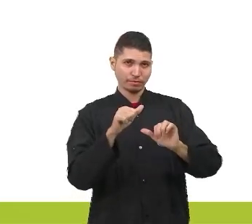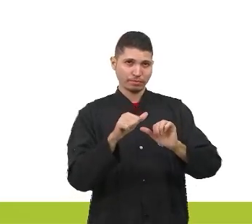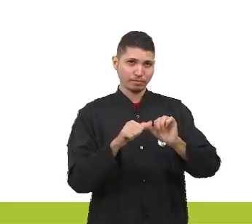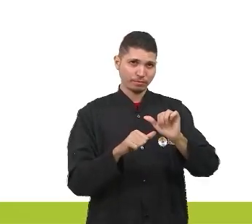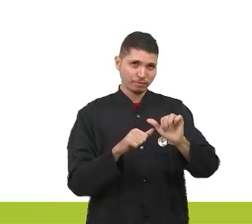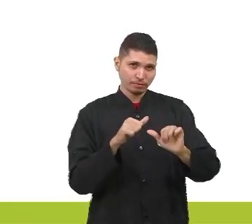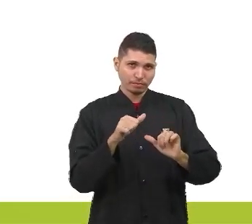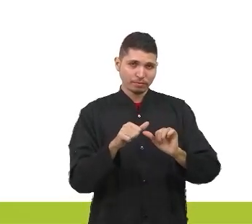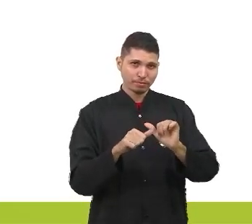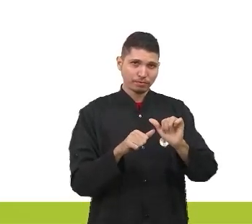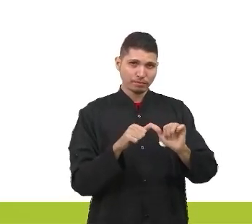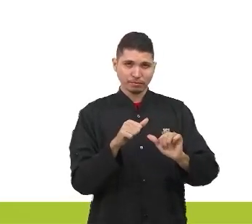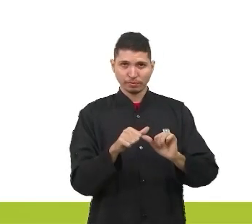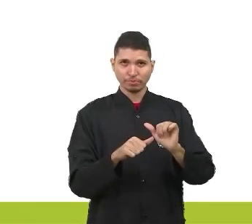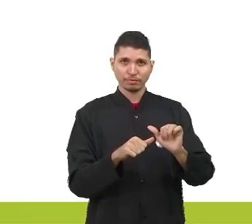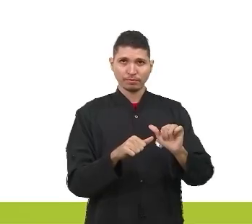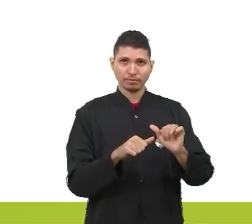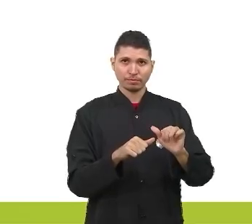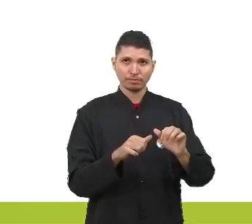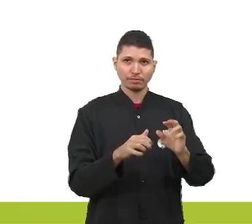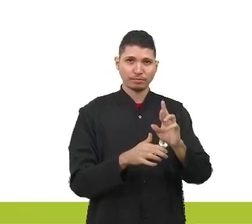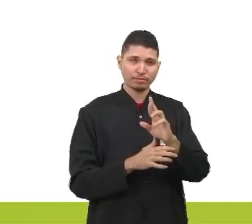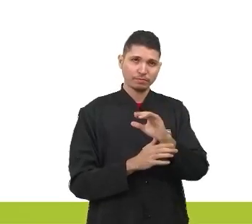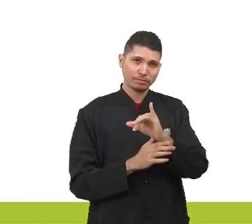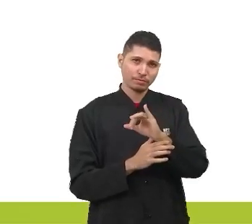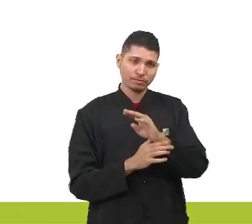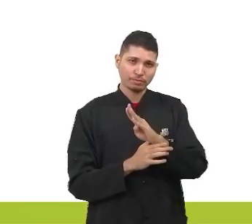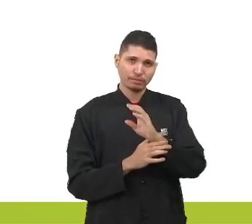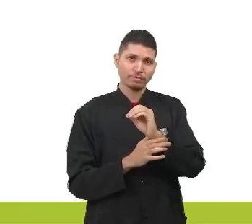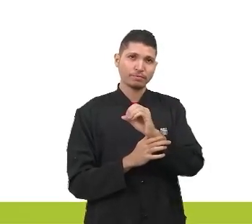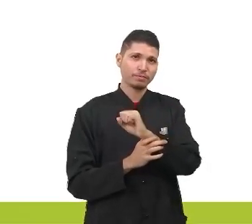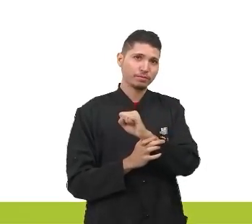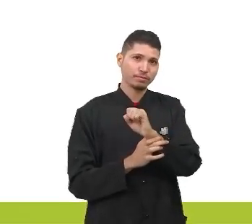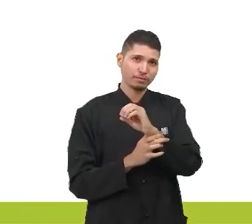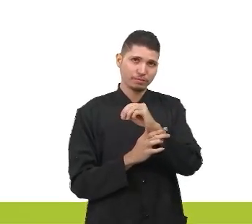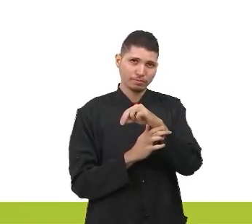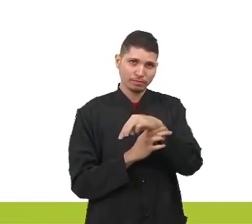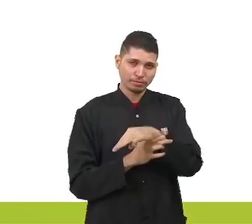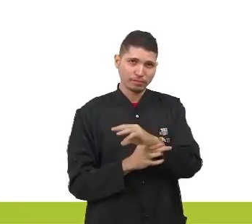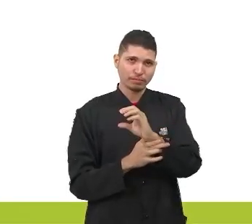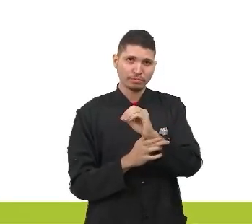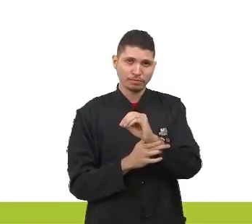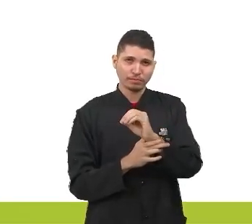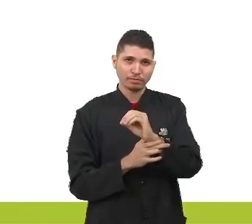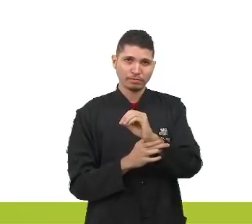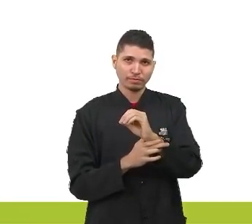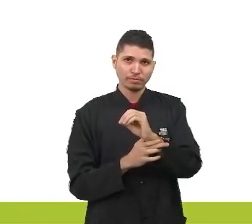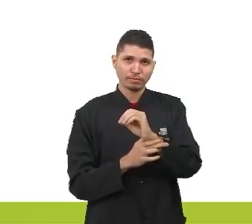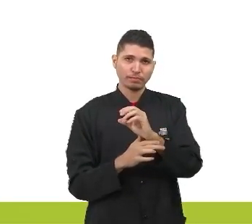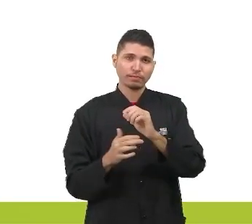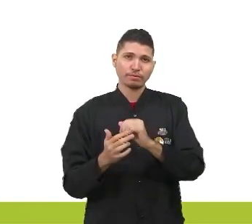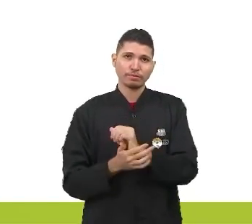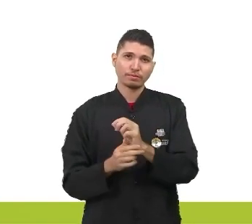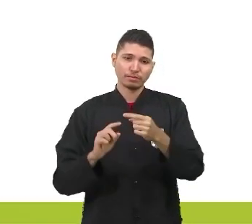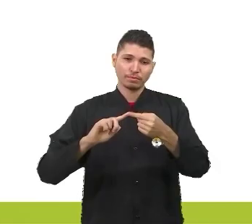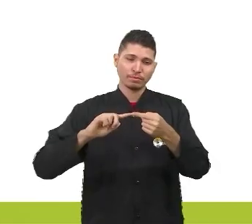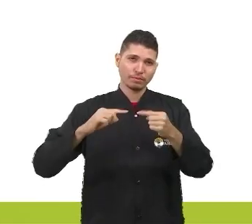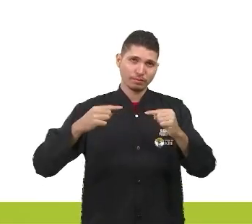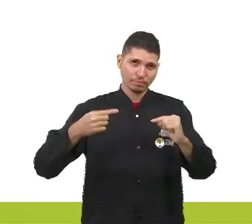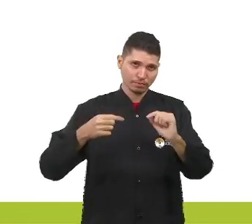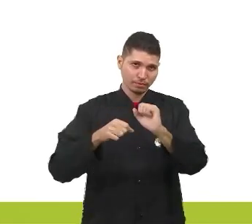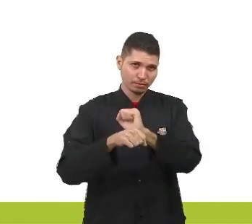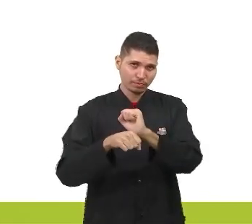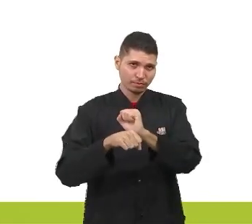se deslocando para o ribossomo é esse que está aqui atrás, e aí no ribossomo o RNA mensageiro vai